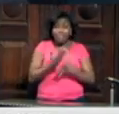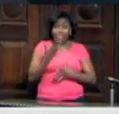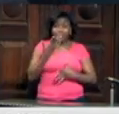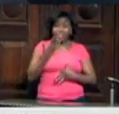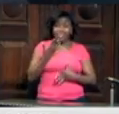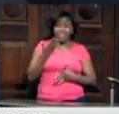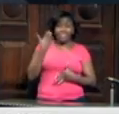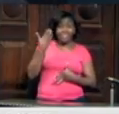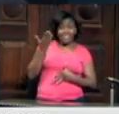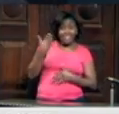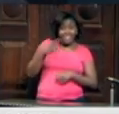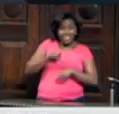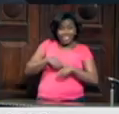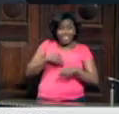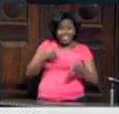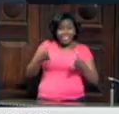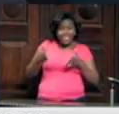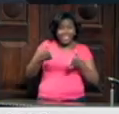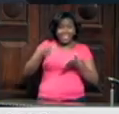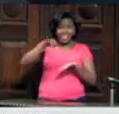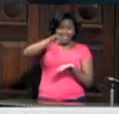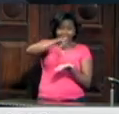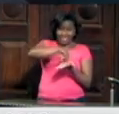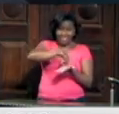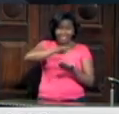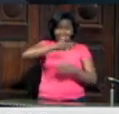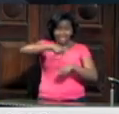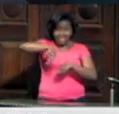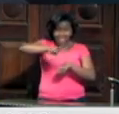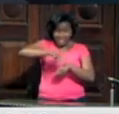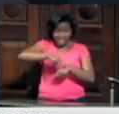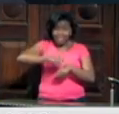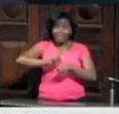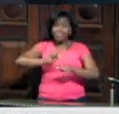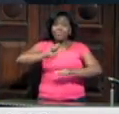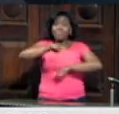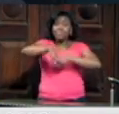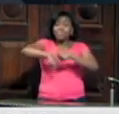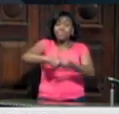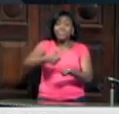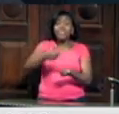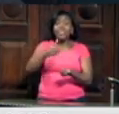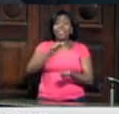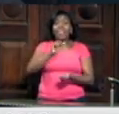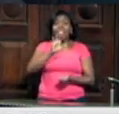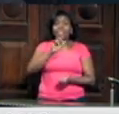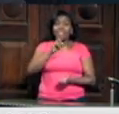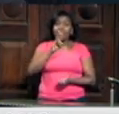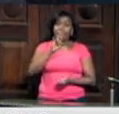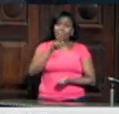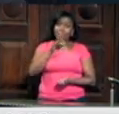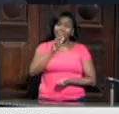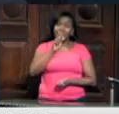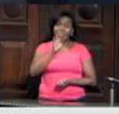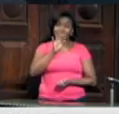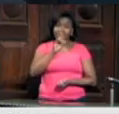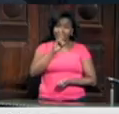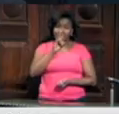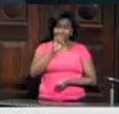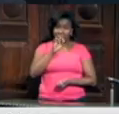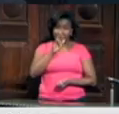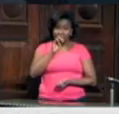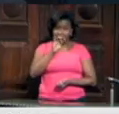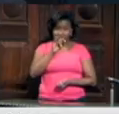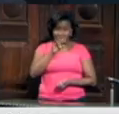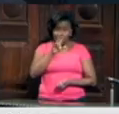tempo em que o Rio de Janeiro era a capital do país, tornou-se uma academia, de certo modo, federativa. Muitos membros da